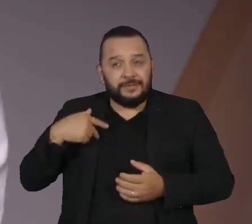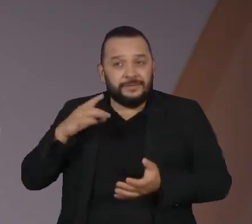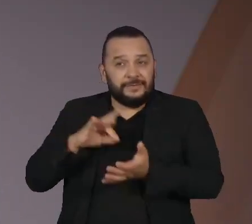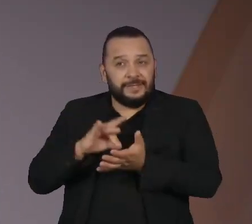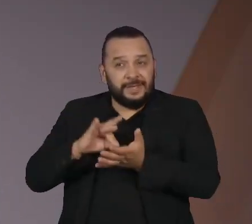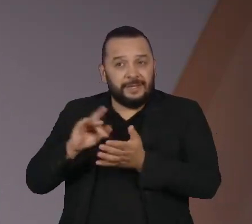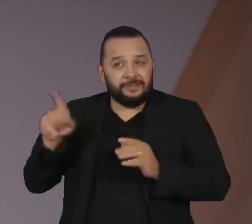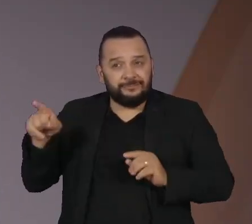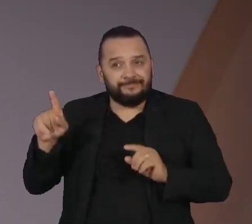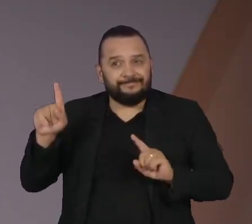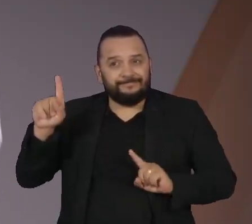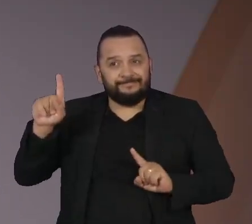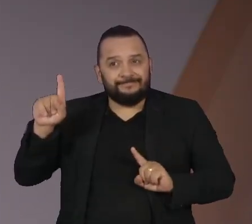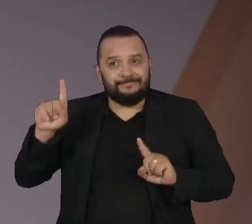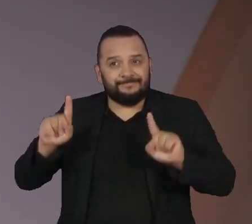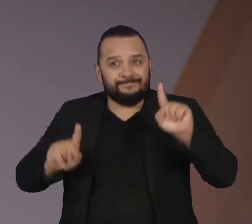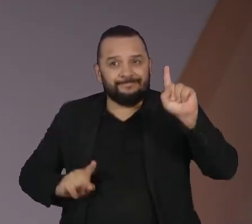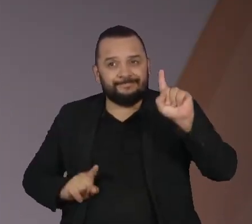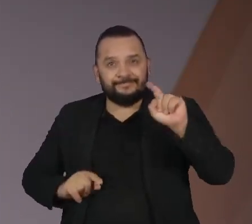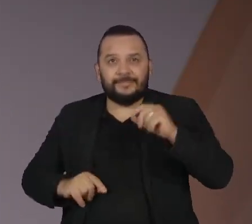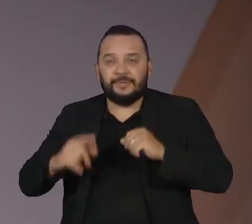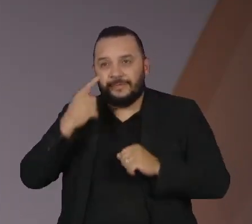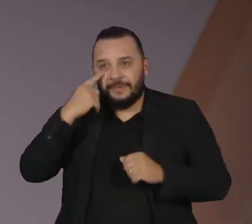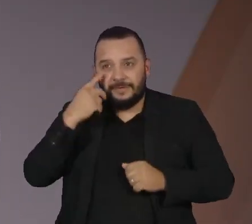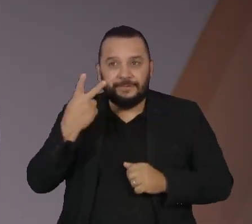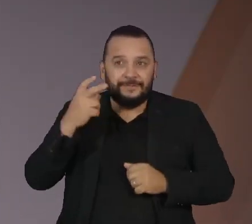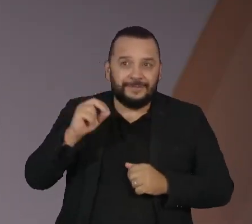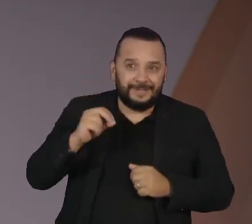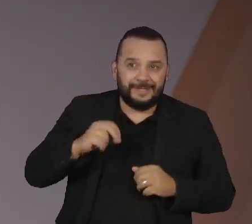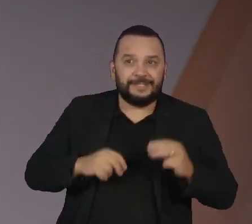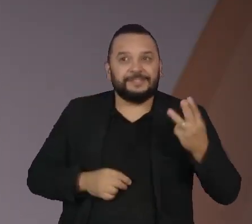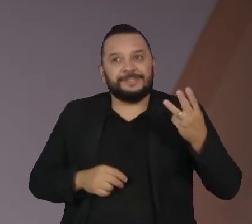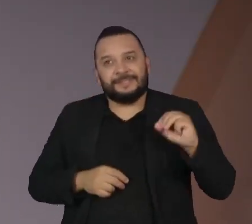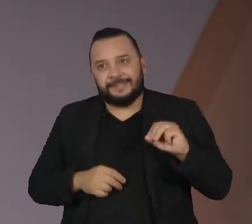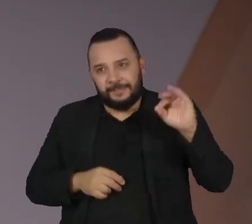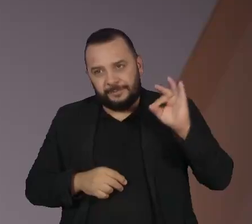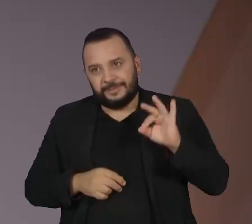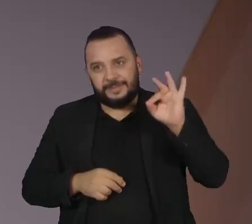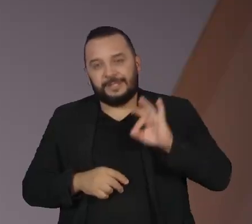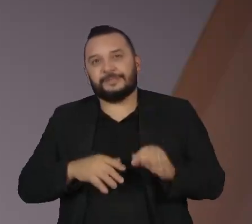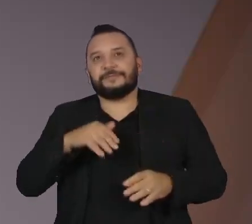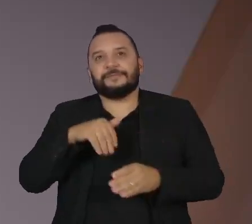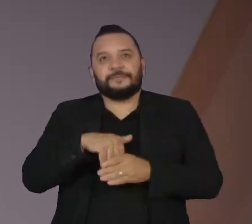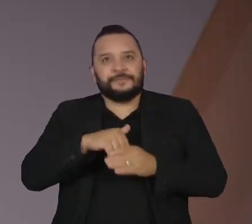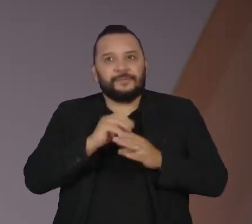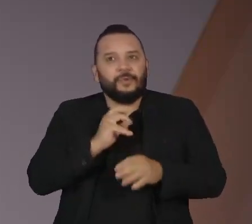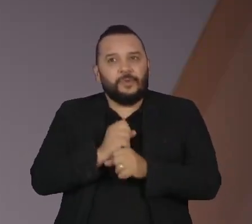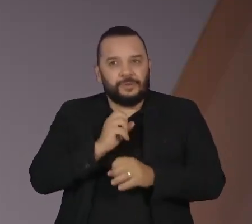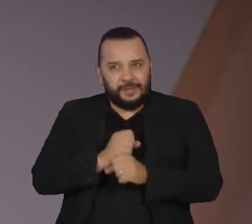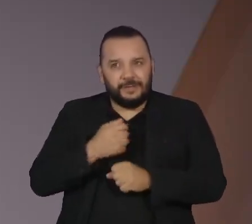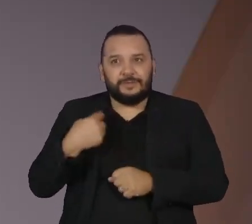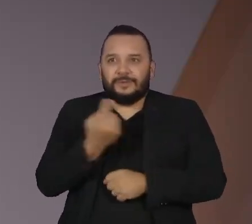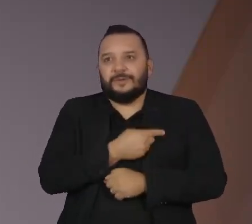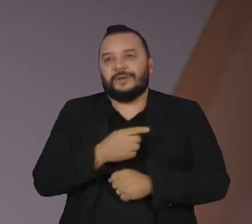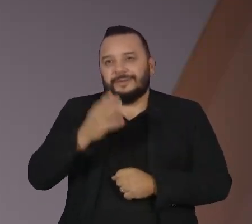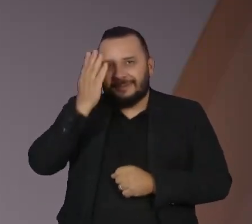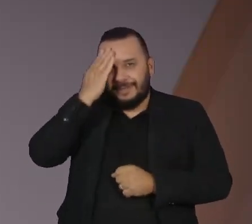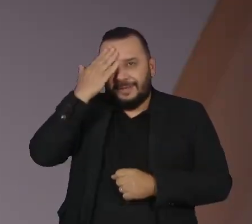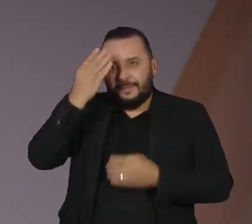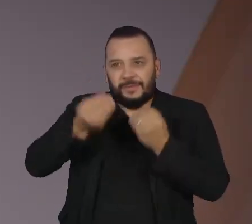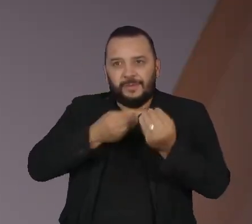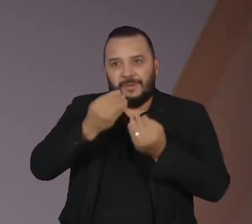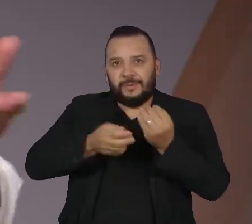final. Acho que ali, a partir dos 20%, 30%, né, dos votos apurados, a gente pode começar a ter